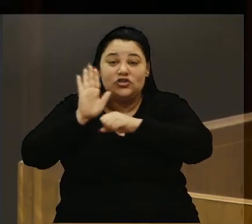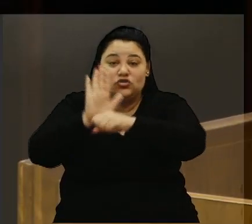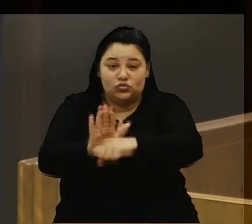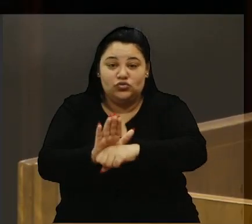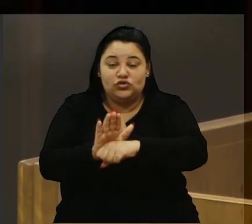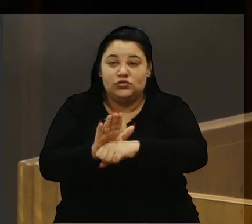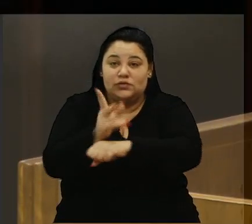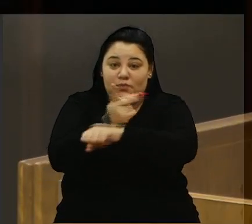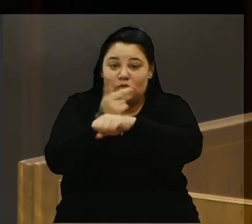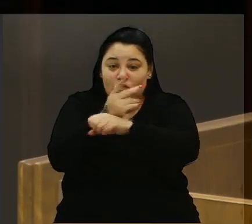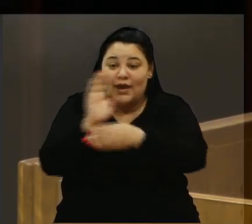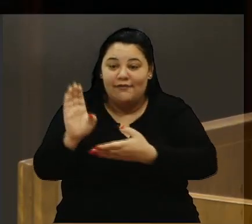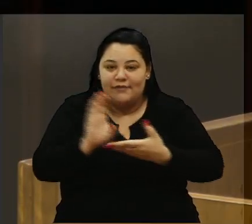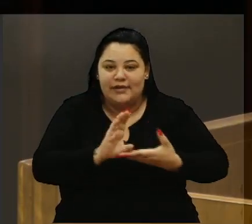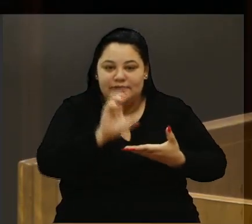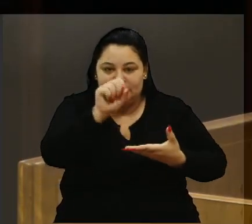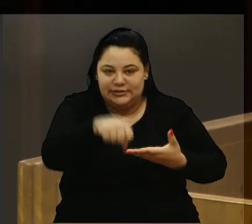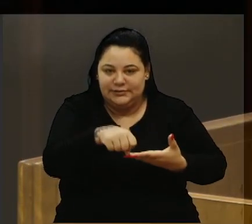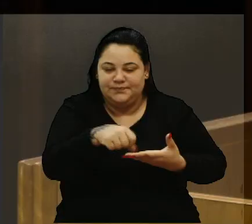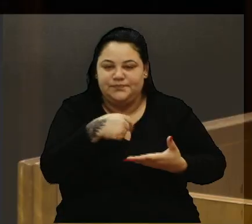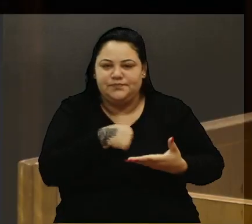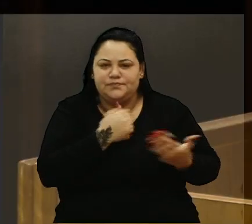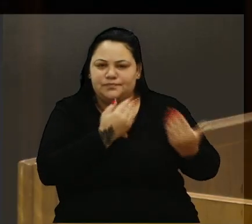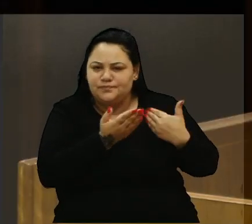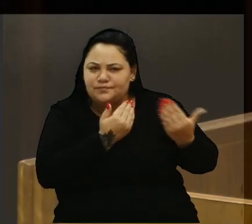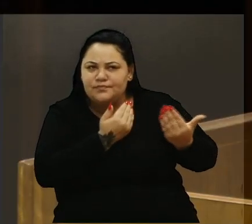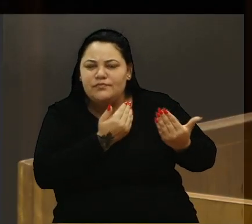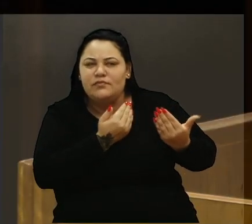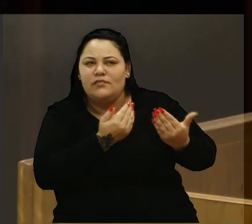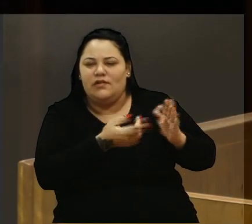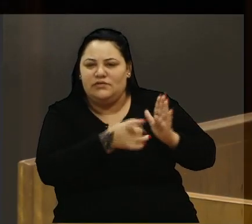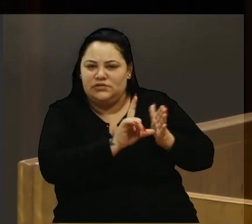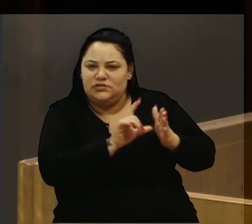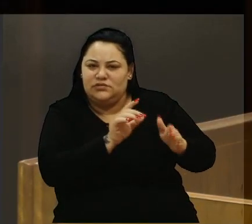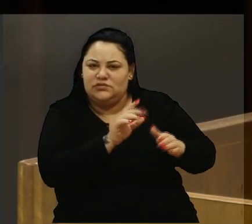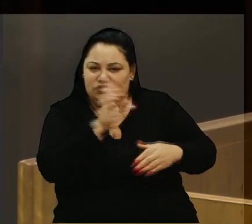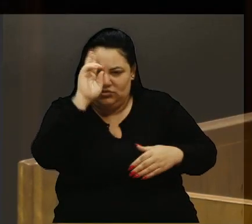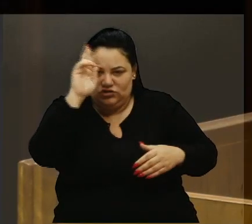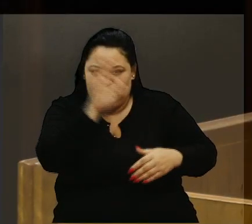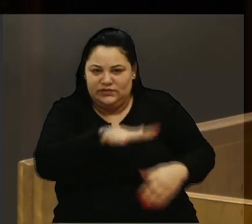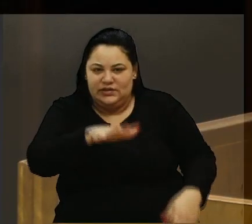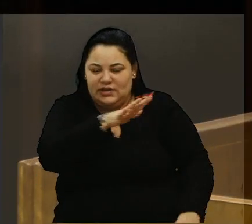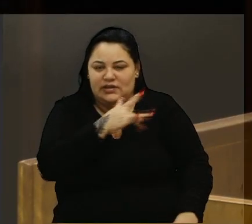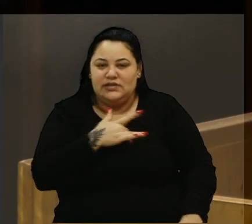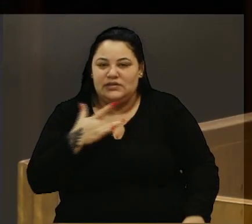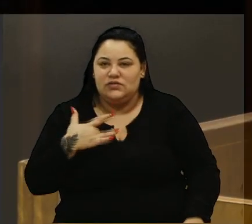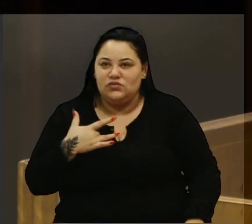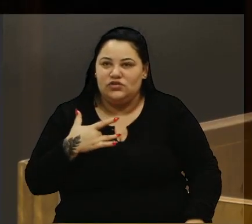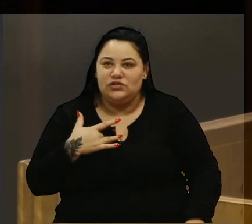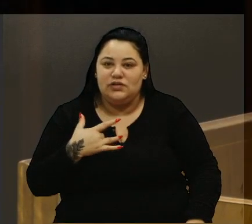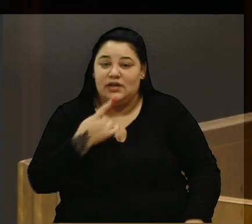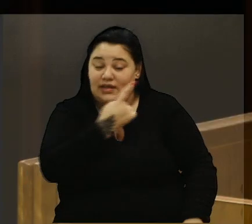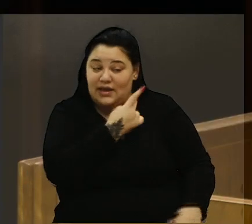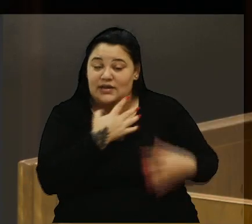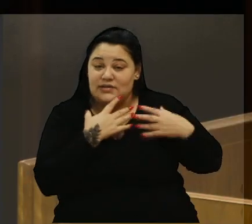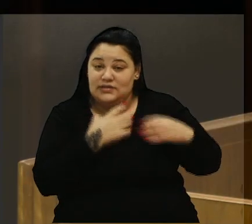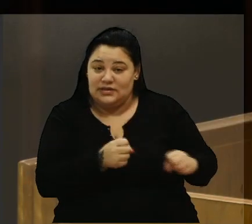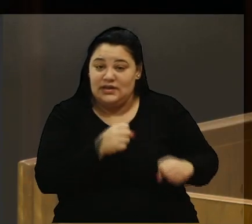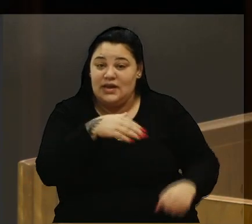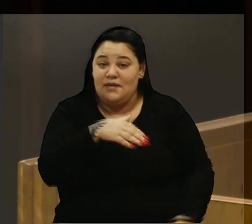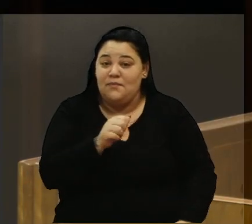buscar recursos. Eu falava agora com o nosso diretor da área de saúde lá na Secretaria da Saúde, o